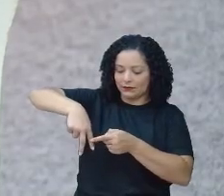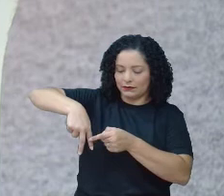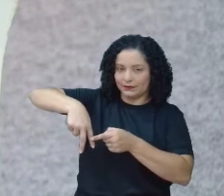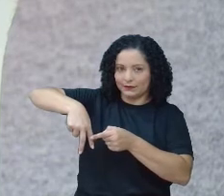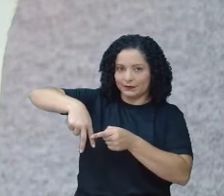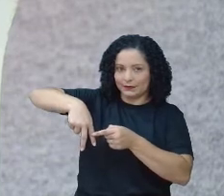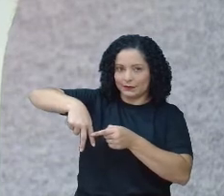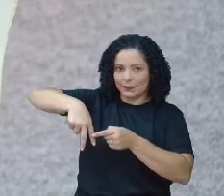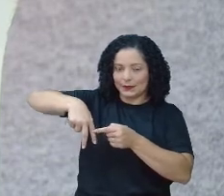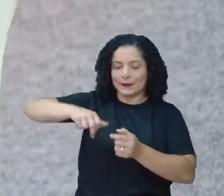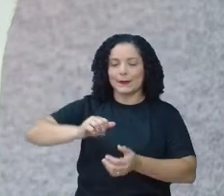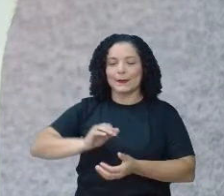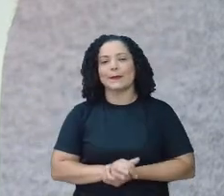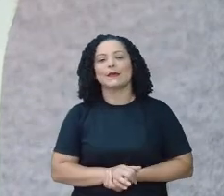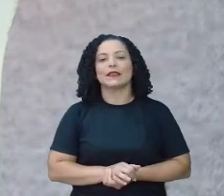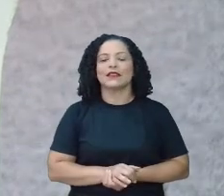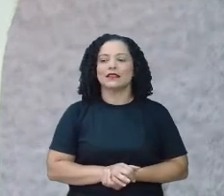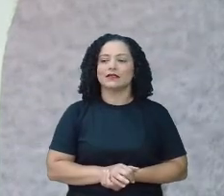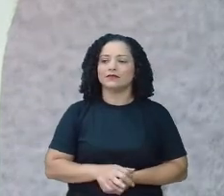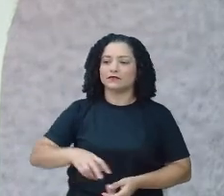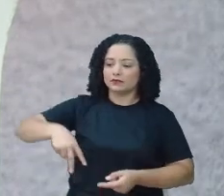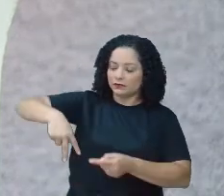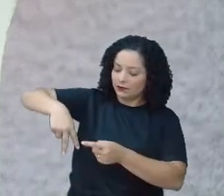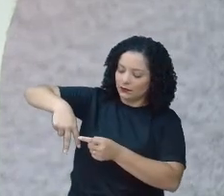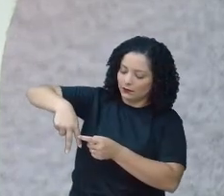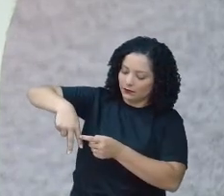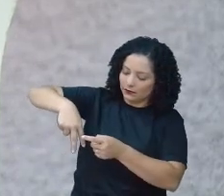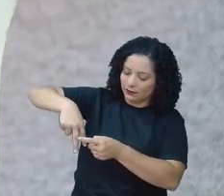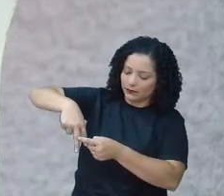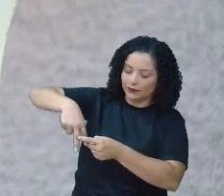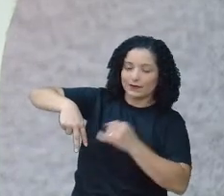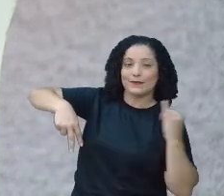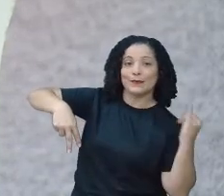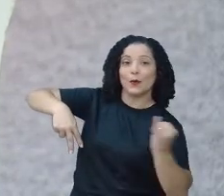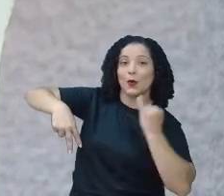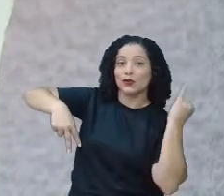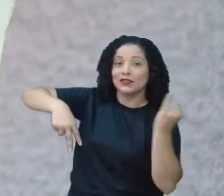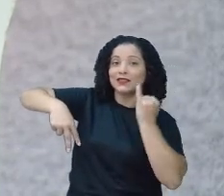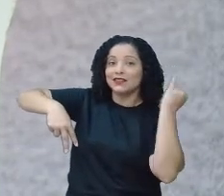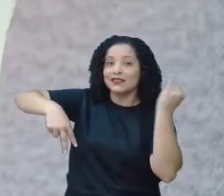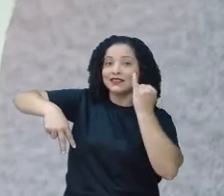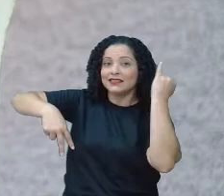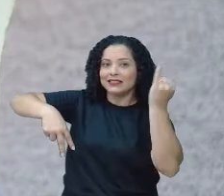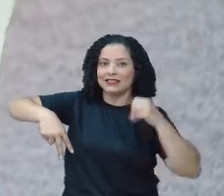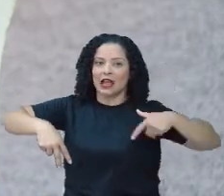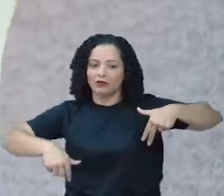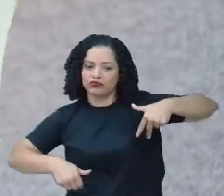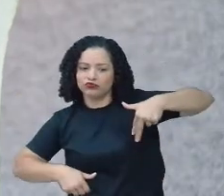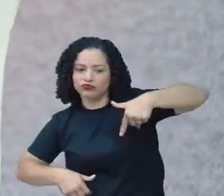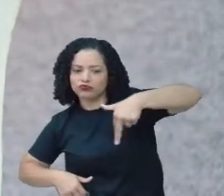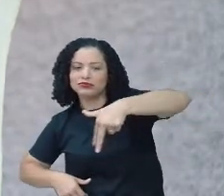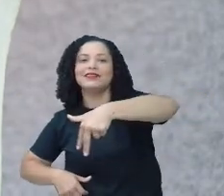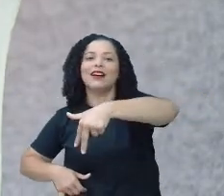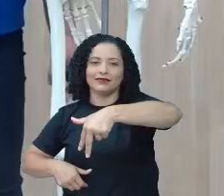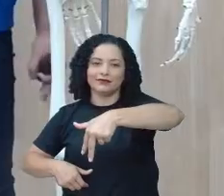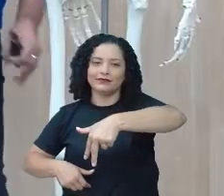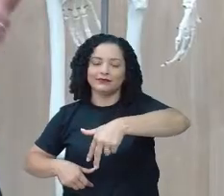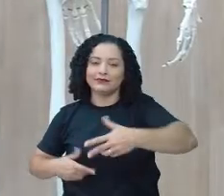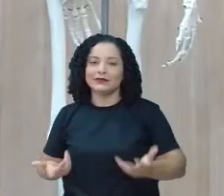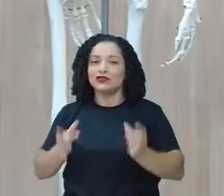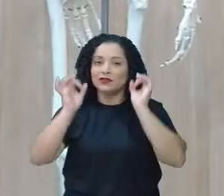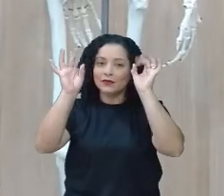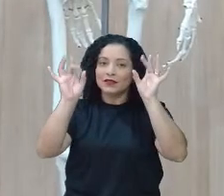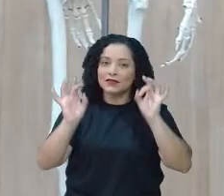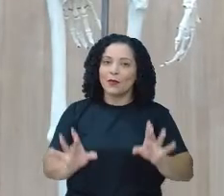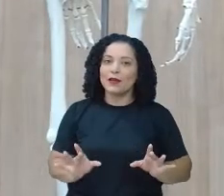aqui, ótimo. Esse ossinho, gente, é muito importante na nossa locomoção, principalmente no momento